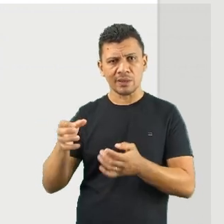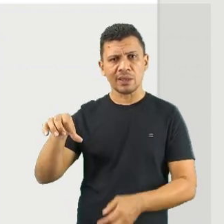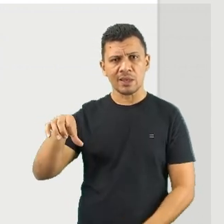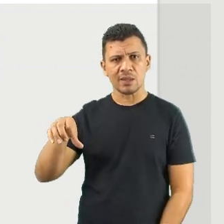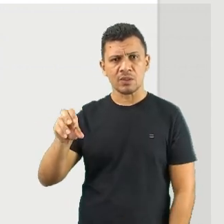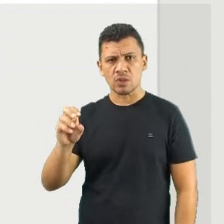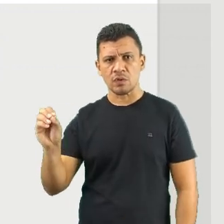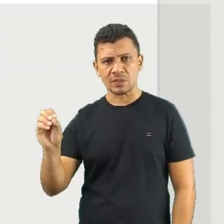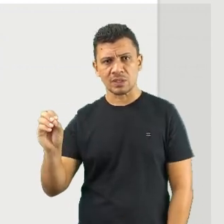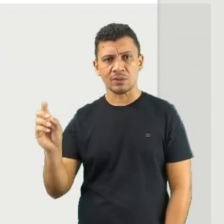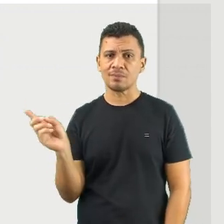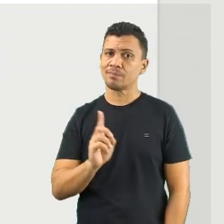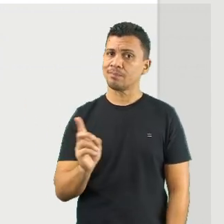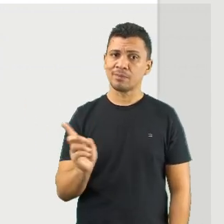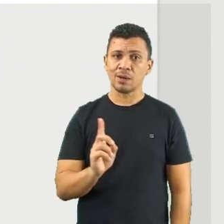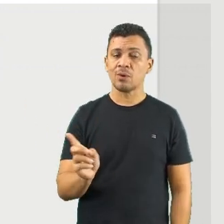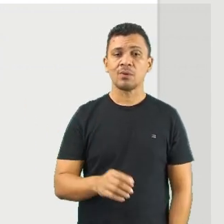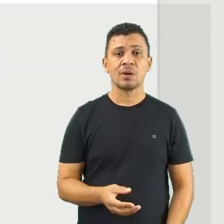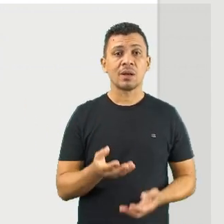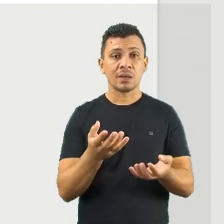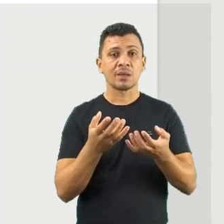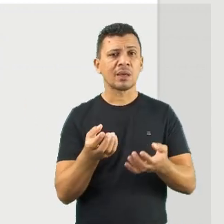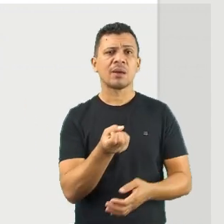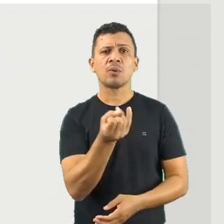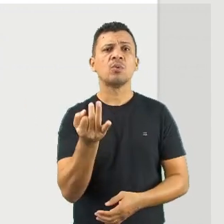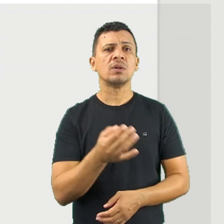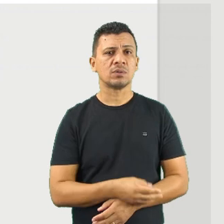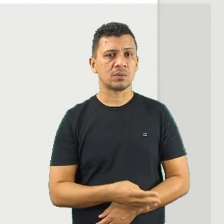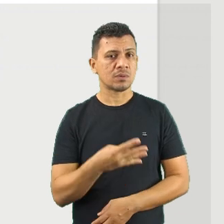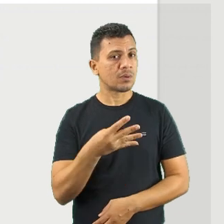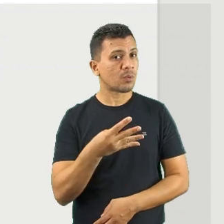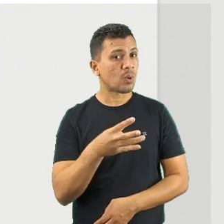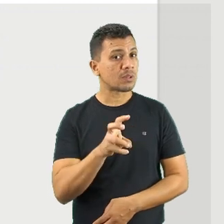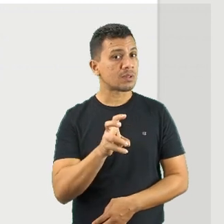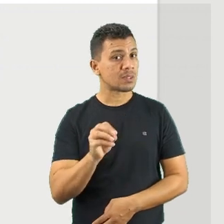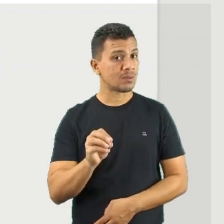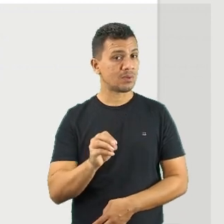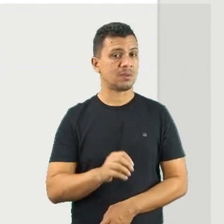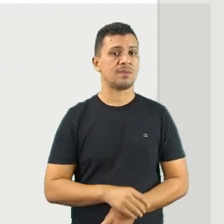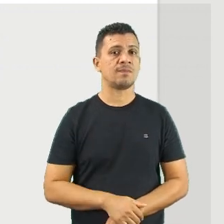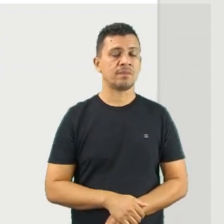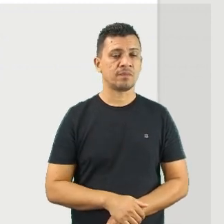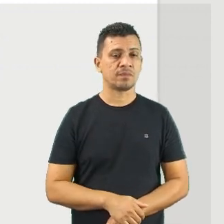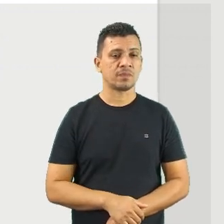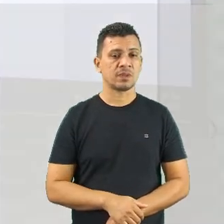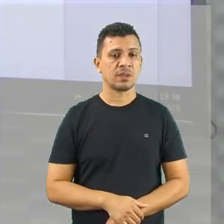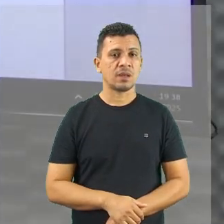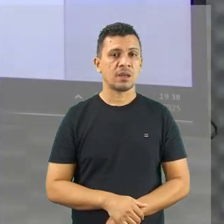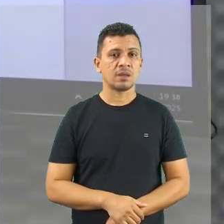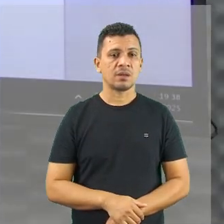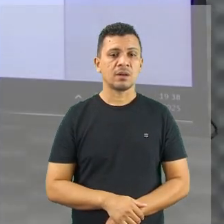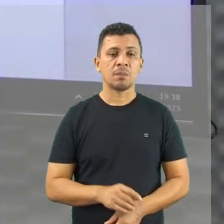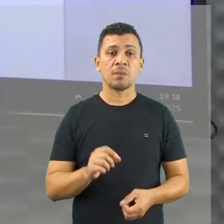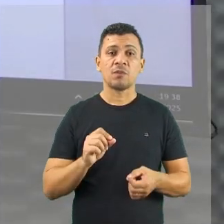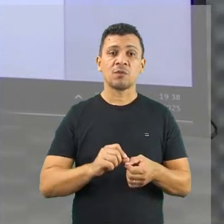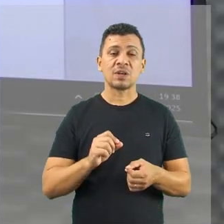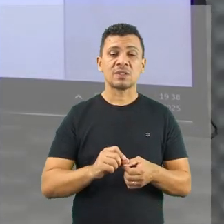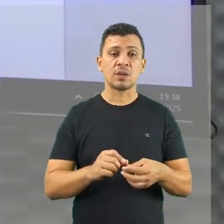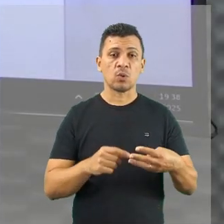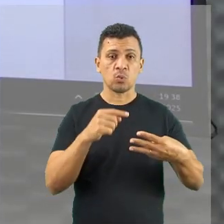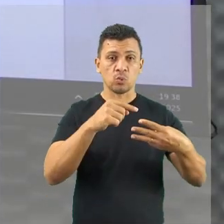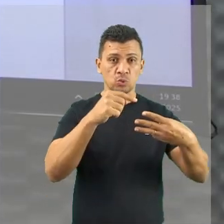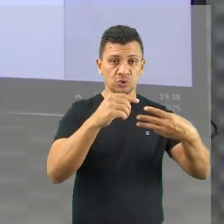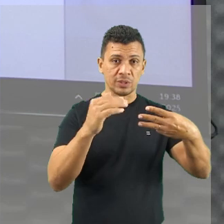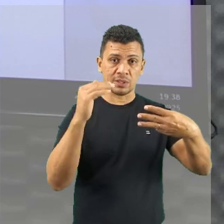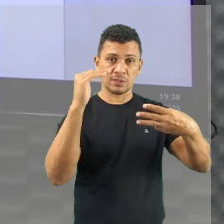quer? Não é. Ele quer que dê quanto? 450. Vamos para a próxima possibilidade. Vamos botar os 3 em